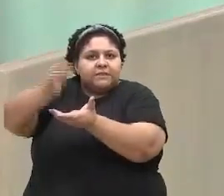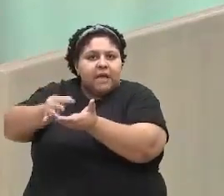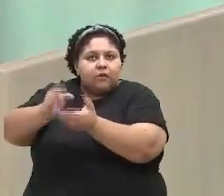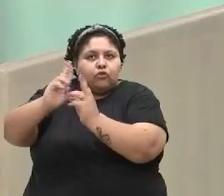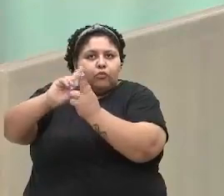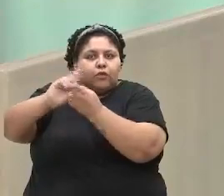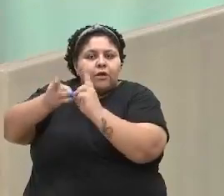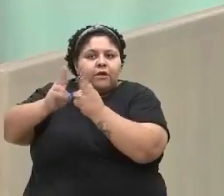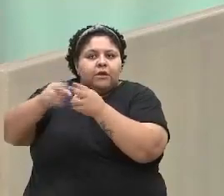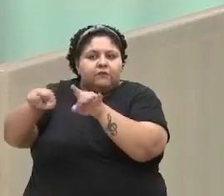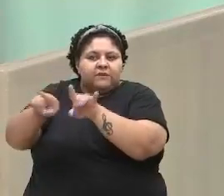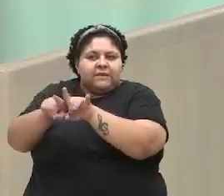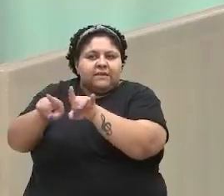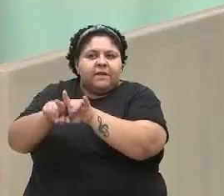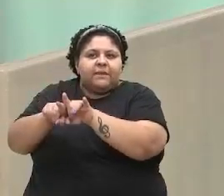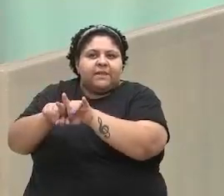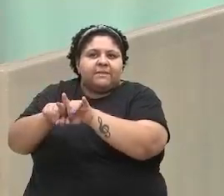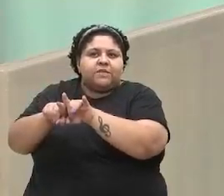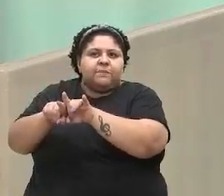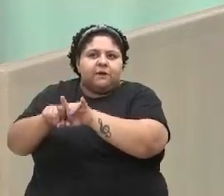urbanismo.